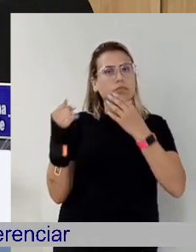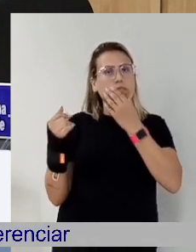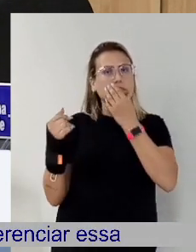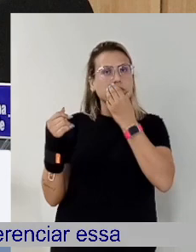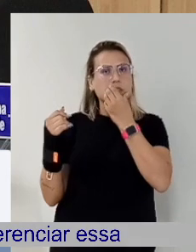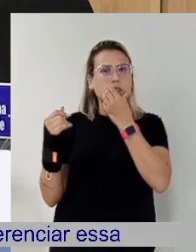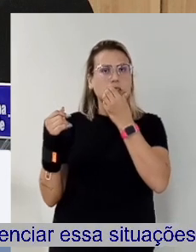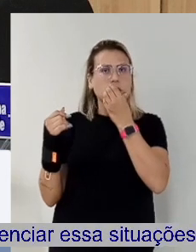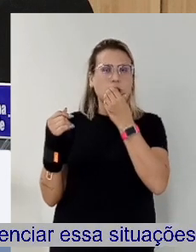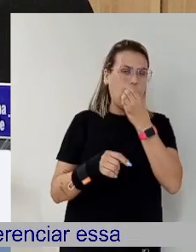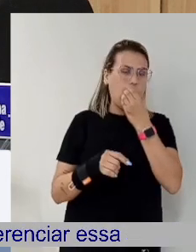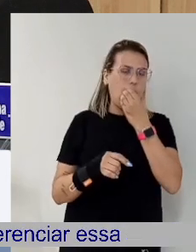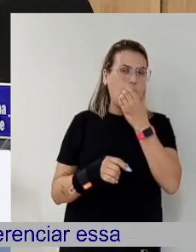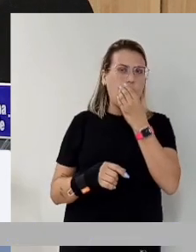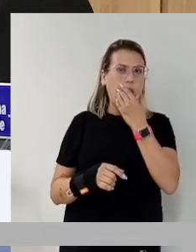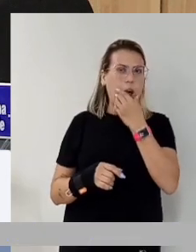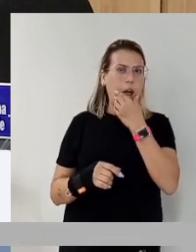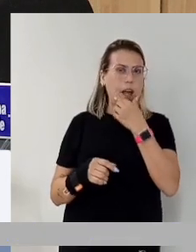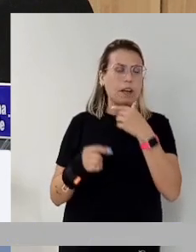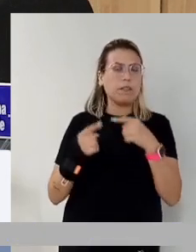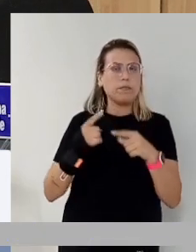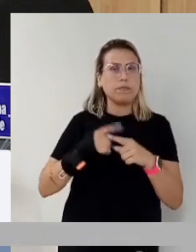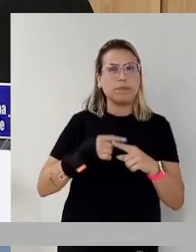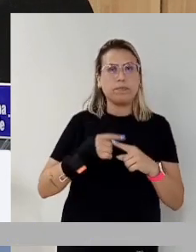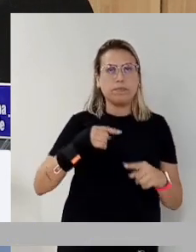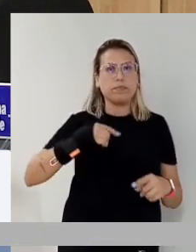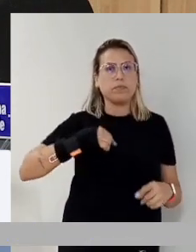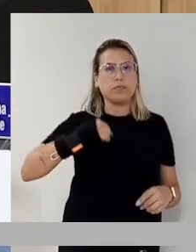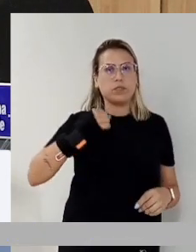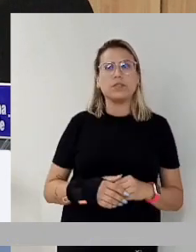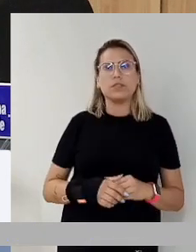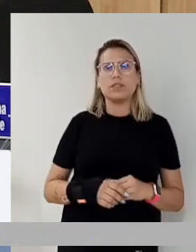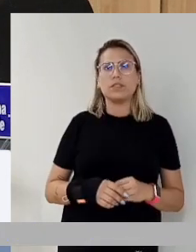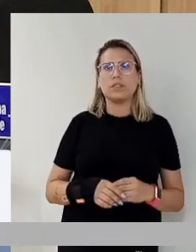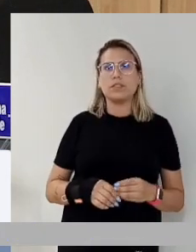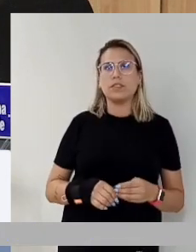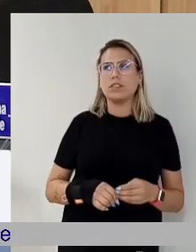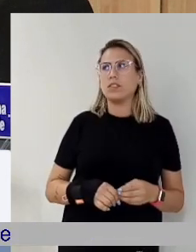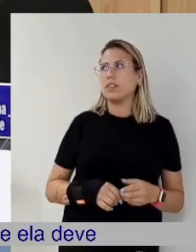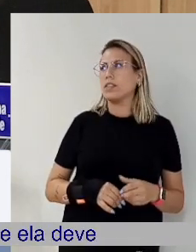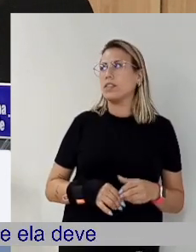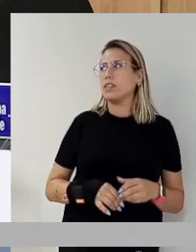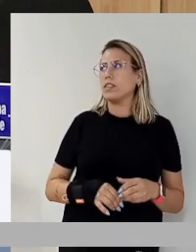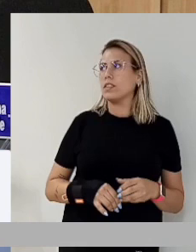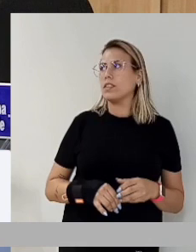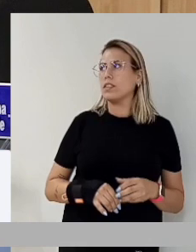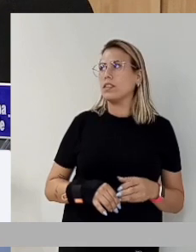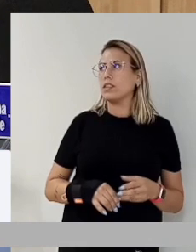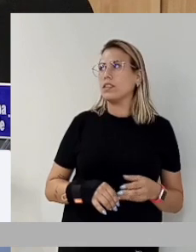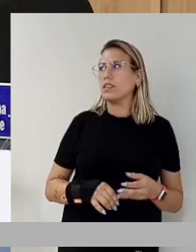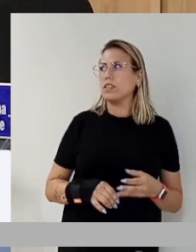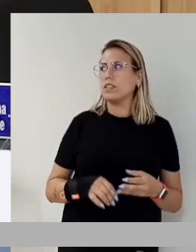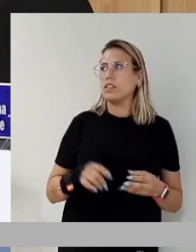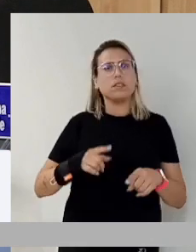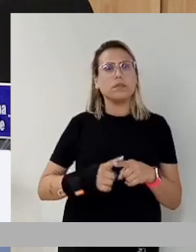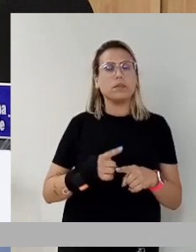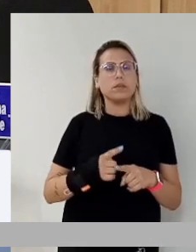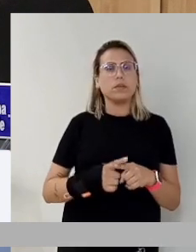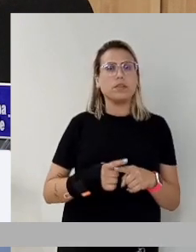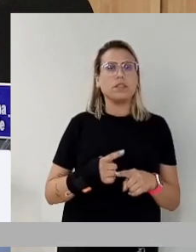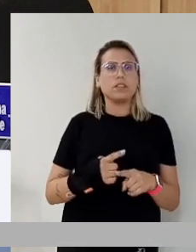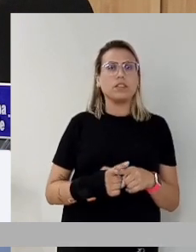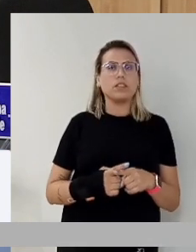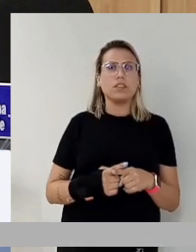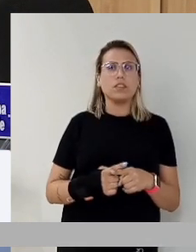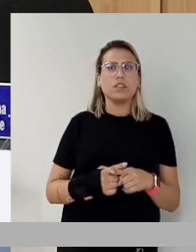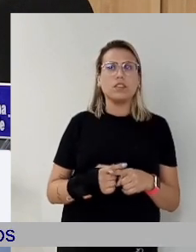situações porque nós vamos dout renada tá aqui e ela deve estar se preparando porque eh